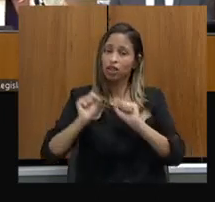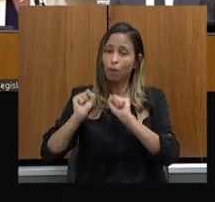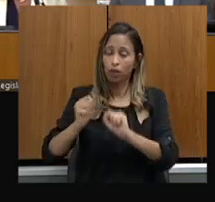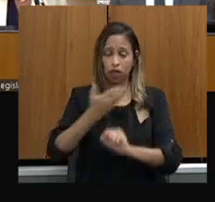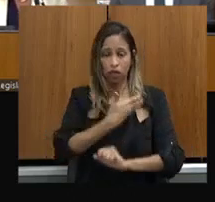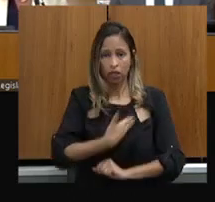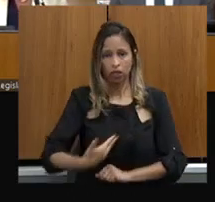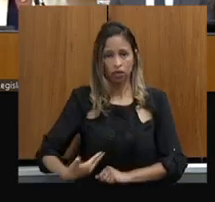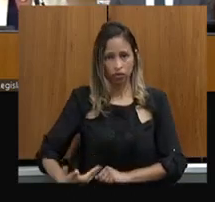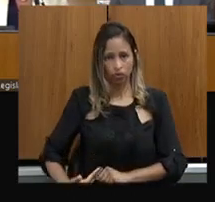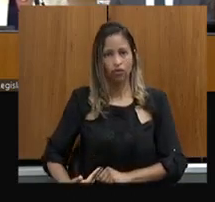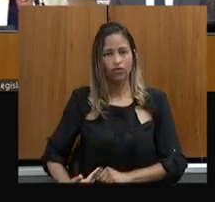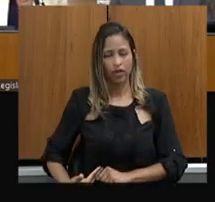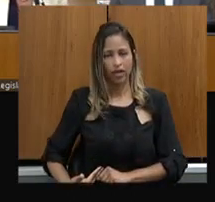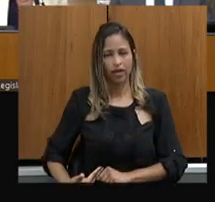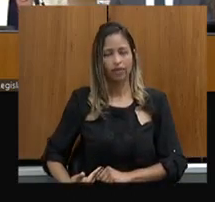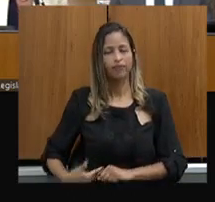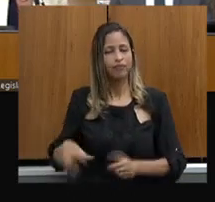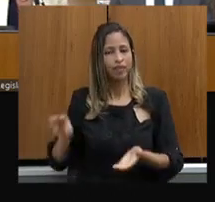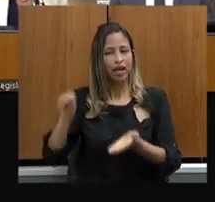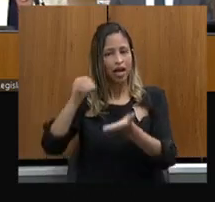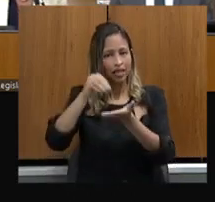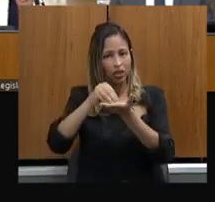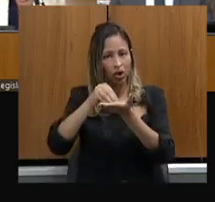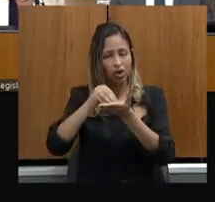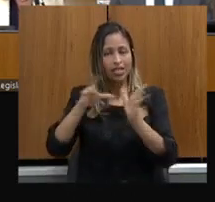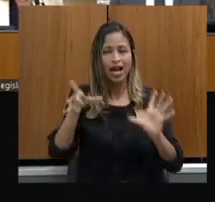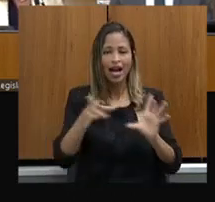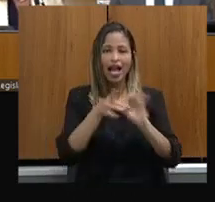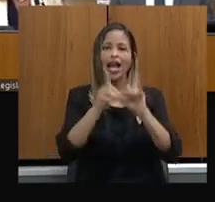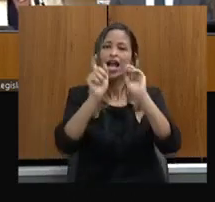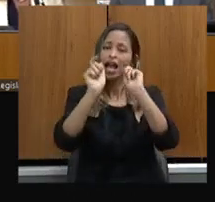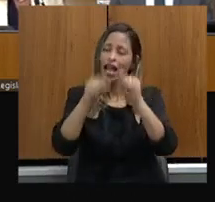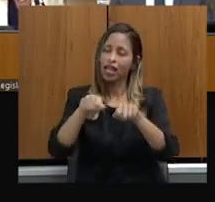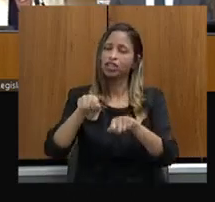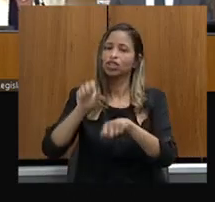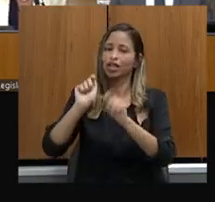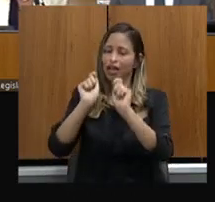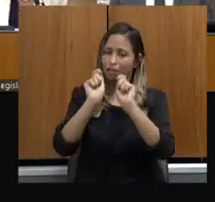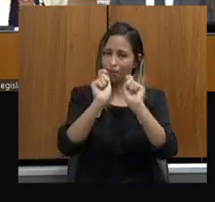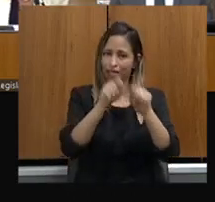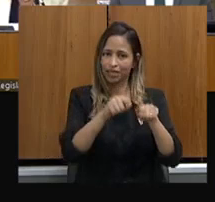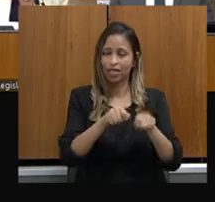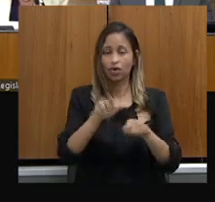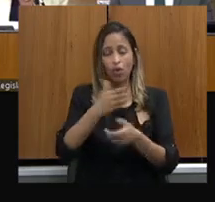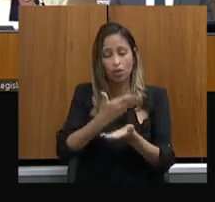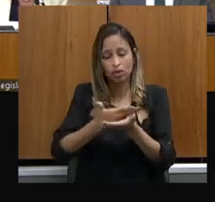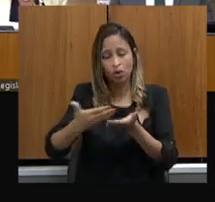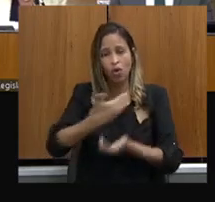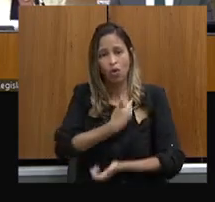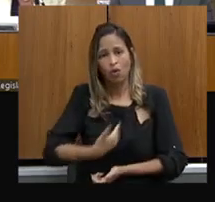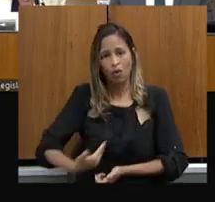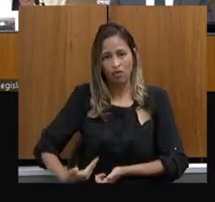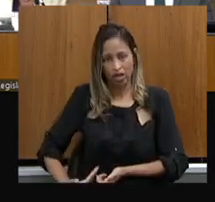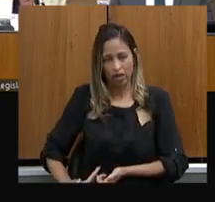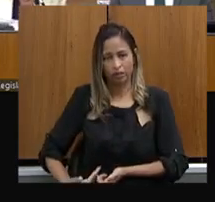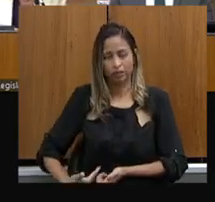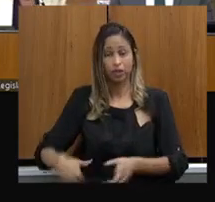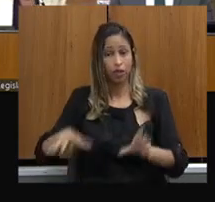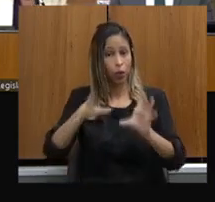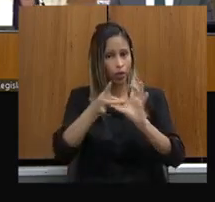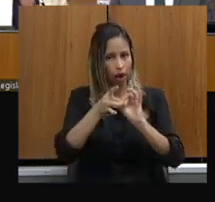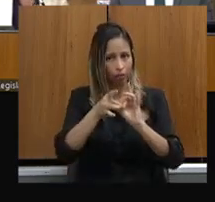esferas de governo aderentes a essa nossa rede de capacitação de compras que começou com o governo de Minas e Tribunal de Contas da União